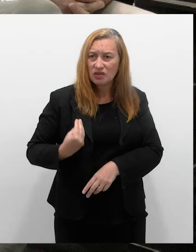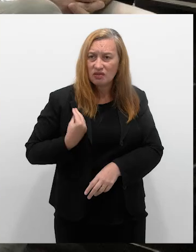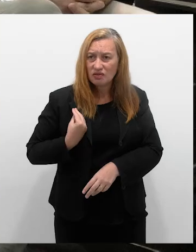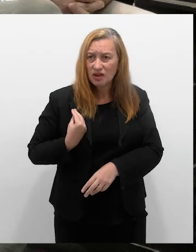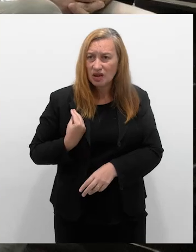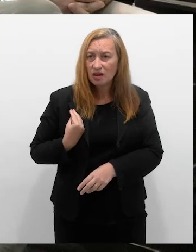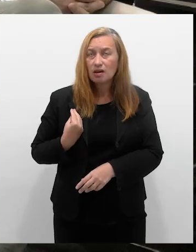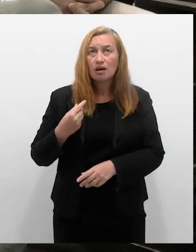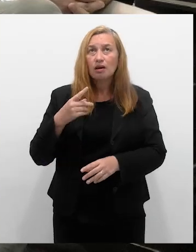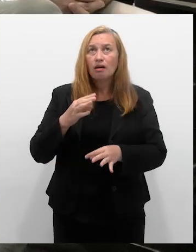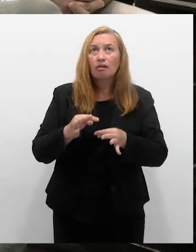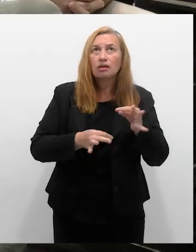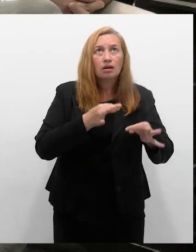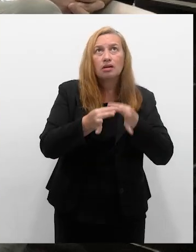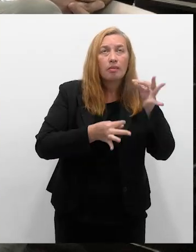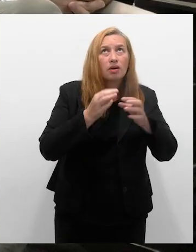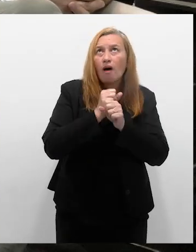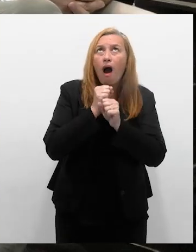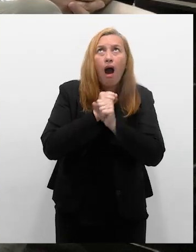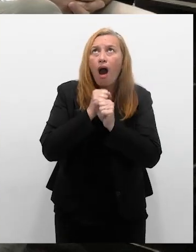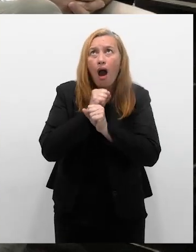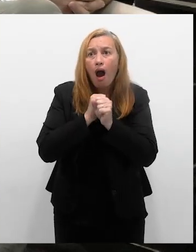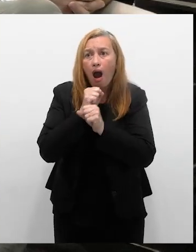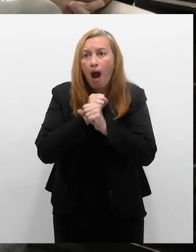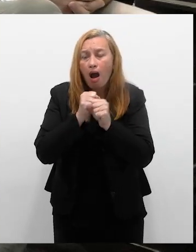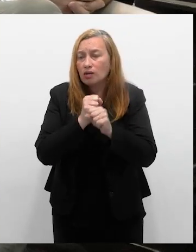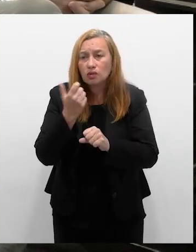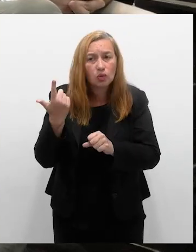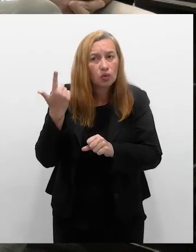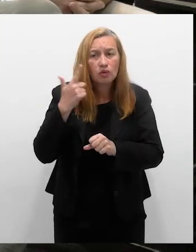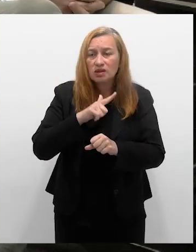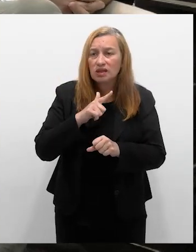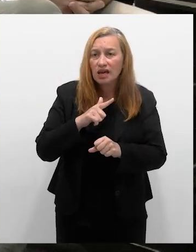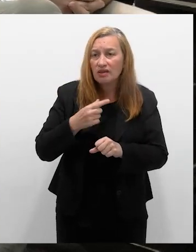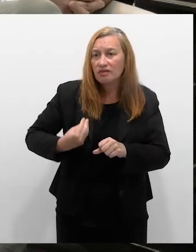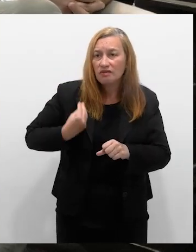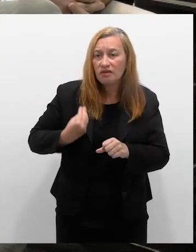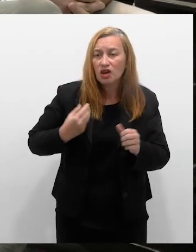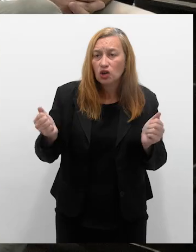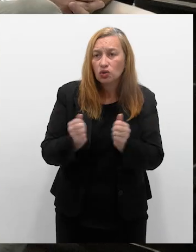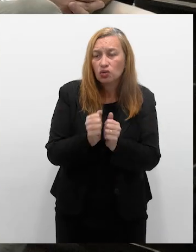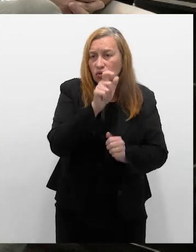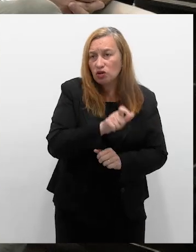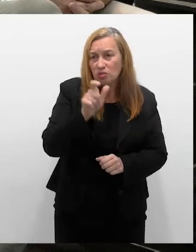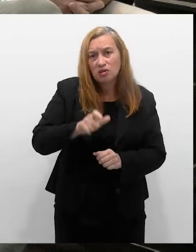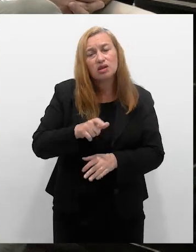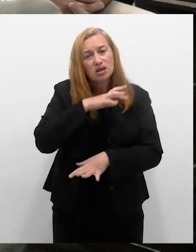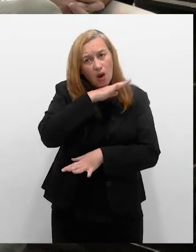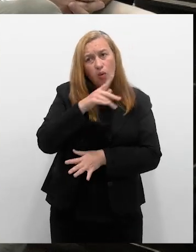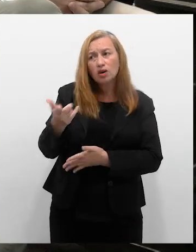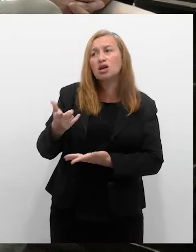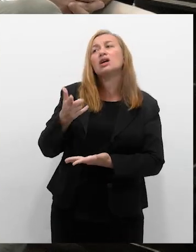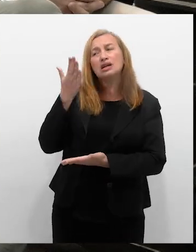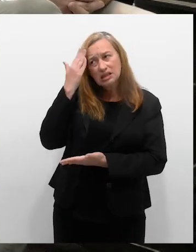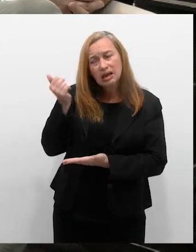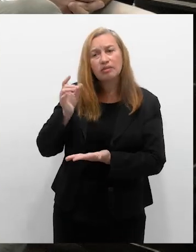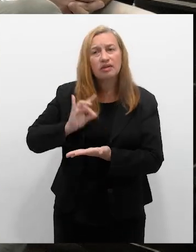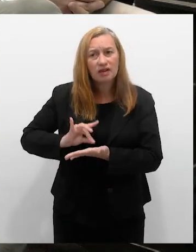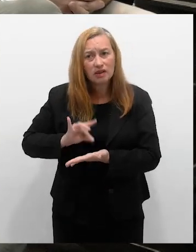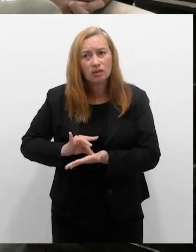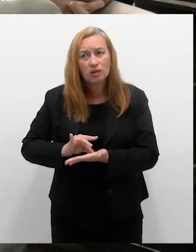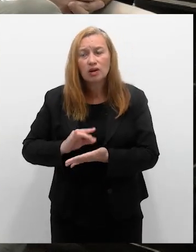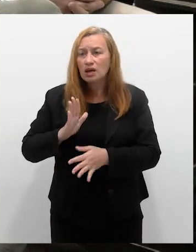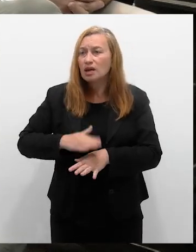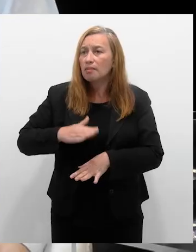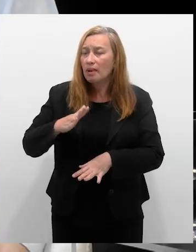por anos de tratamento antes de conseguir conviver com pessoas. Isso é muito cruel, porque a gente sabe que, na verdade, uma das